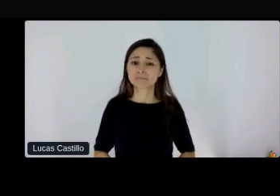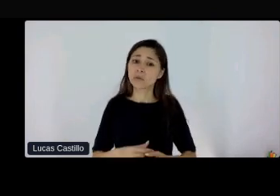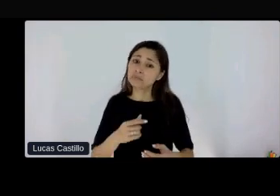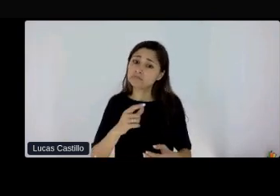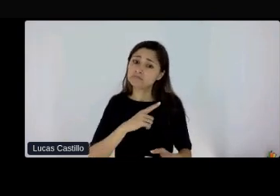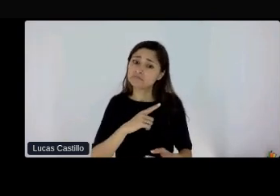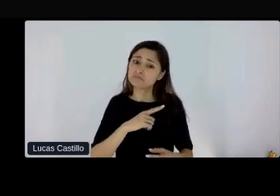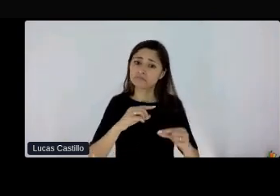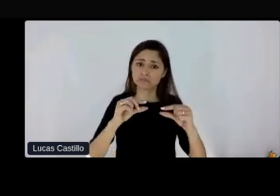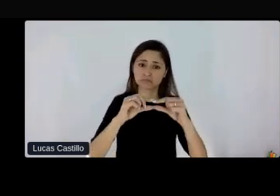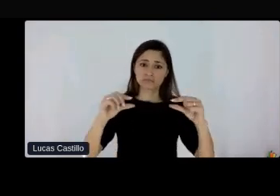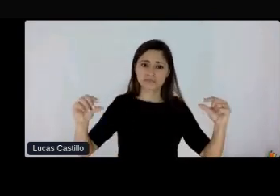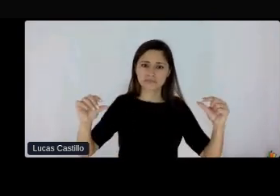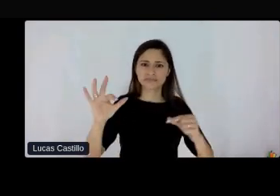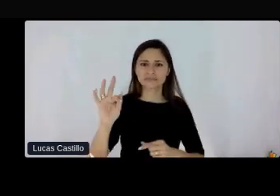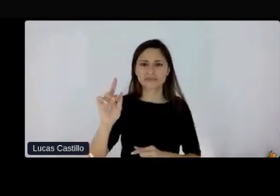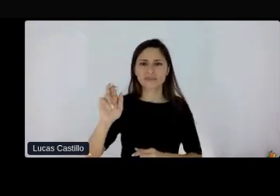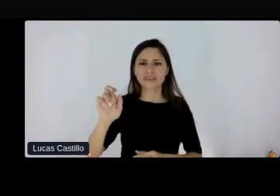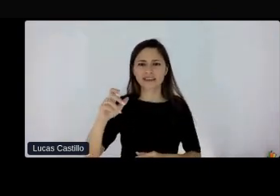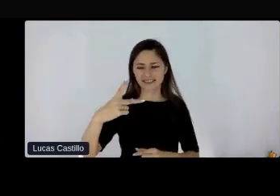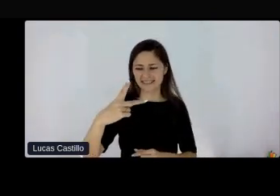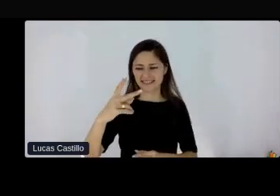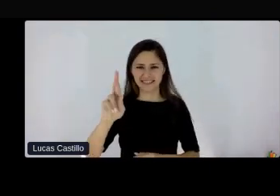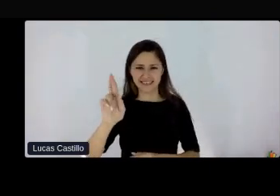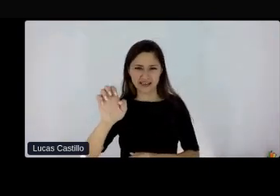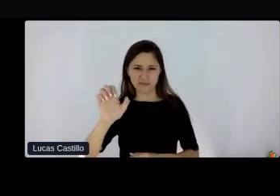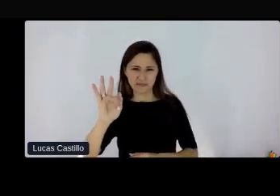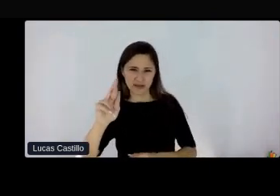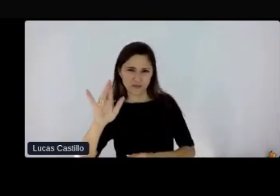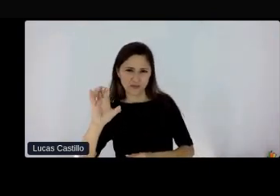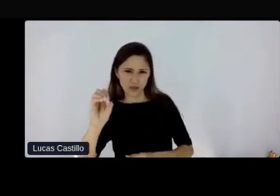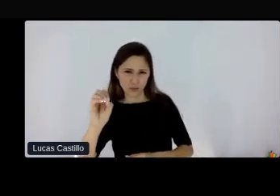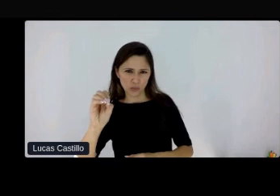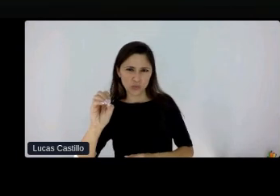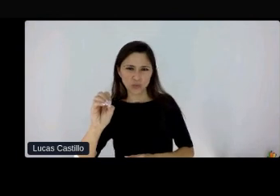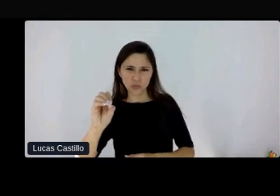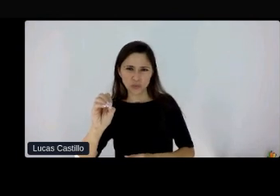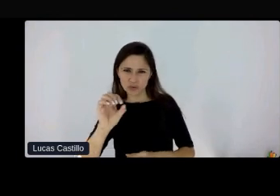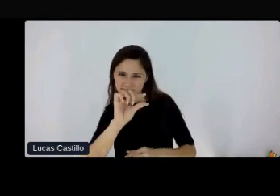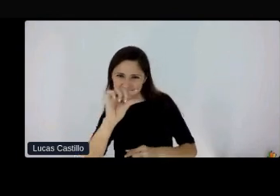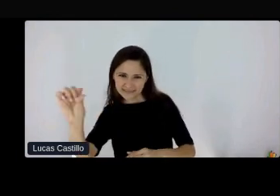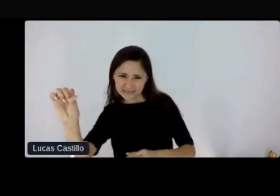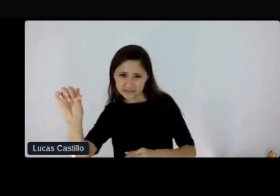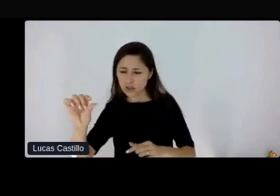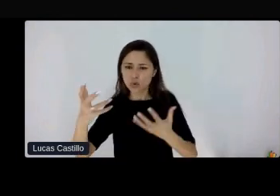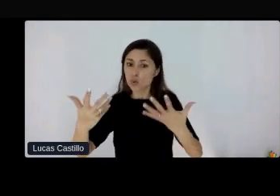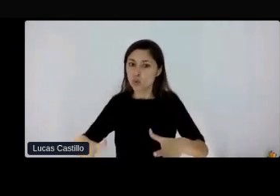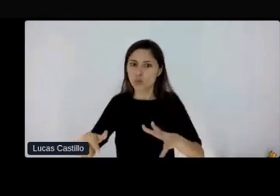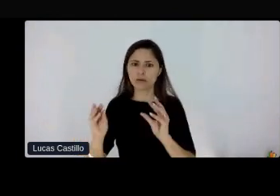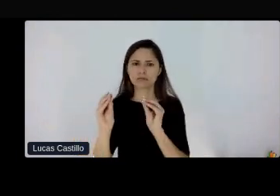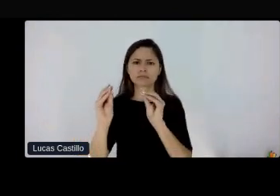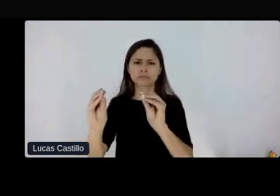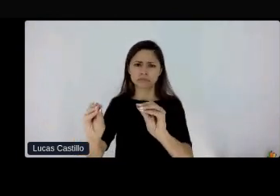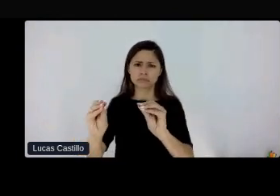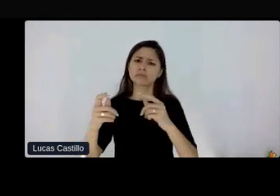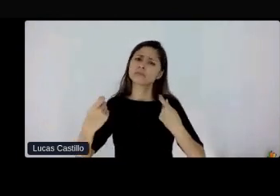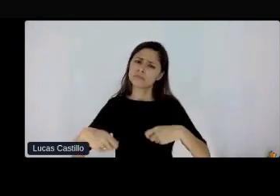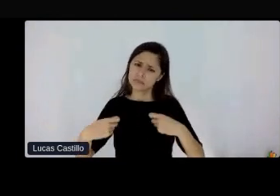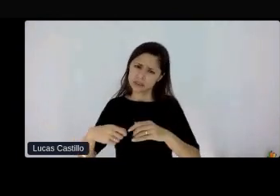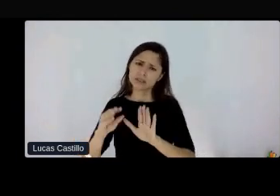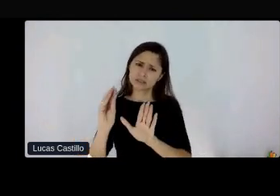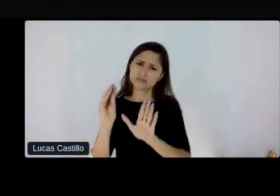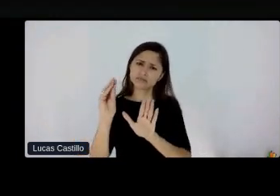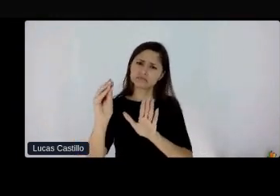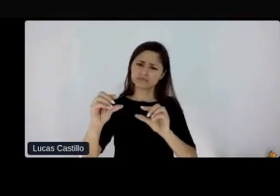informar, tanto pode trazer tranquilidade à pessoa que não quer passar aquela informação, aquele dado